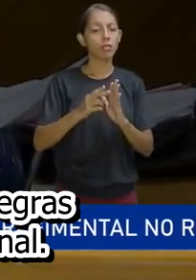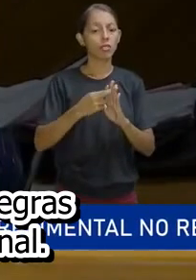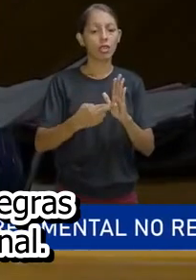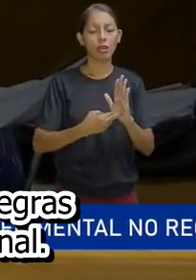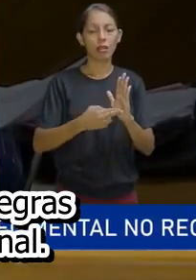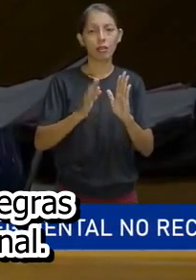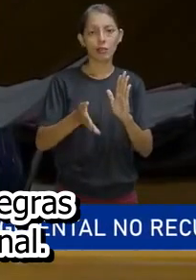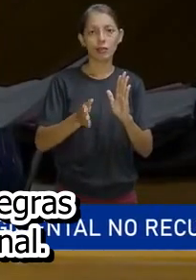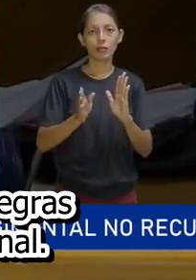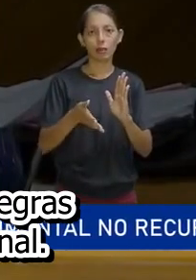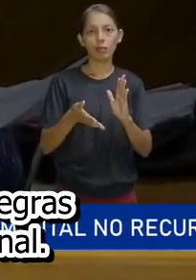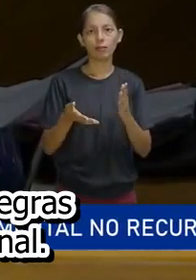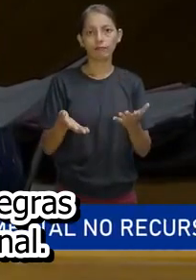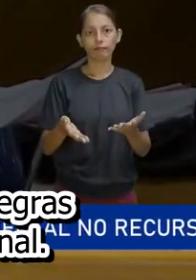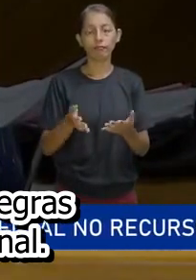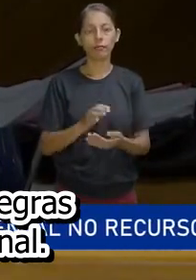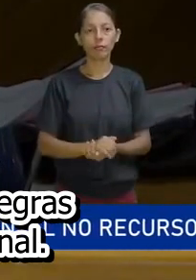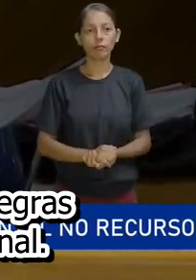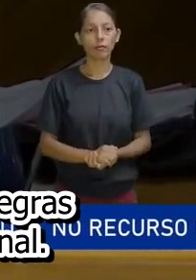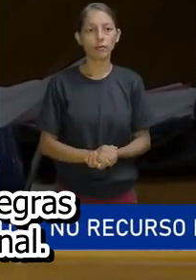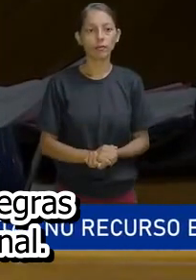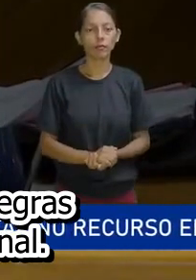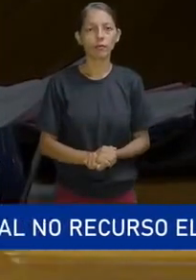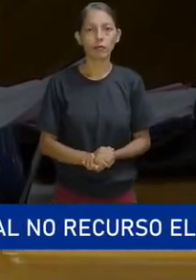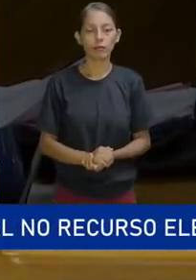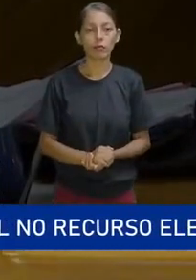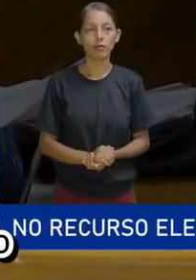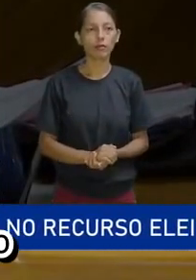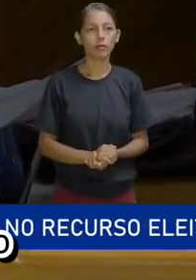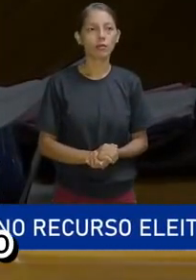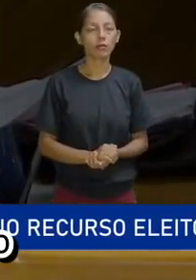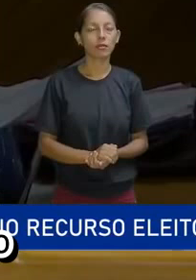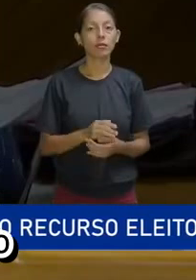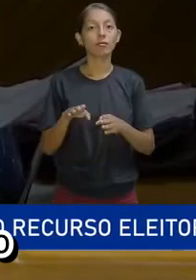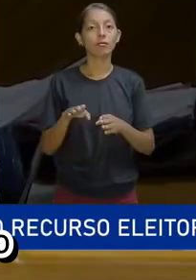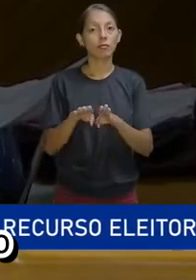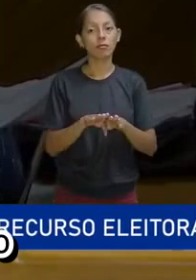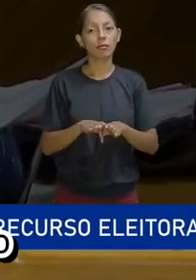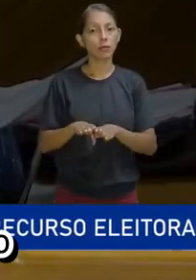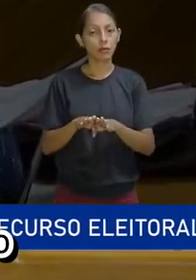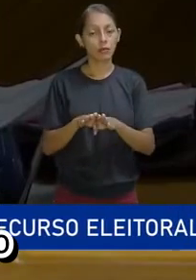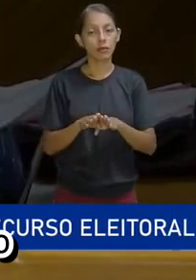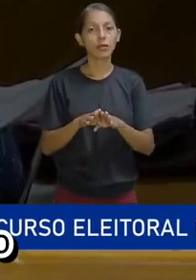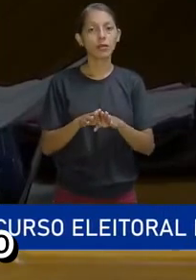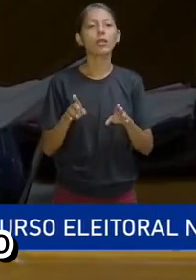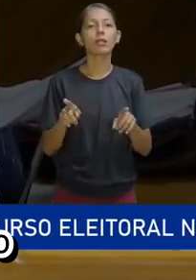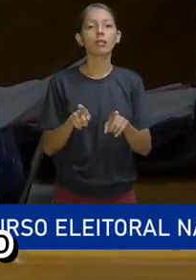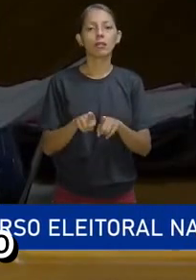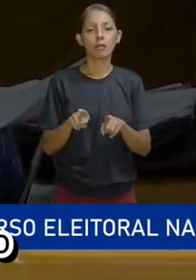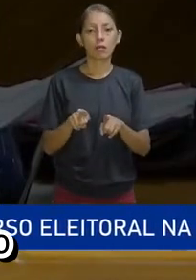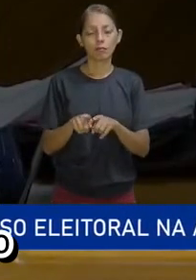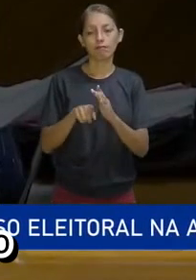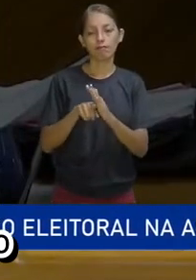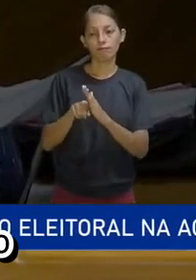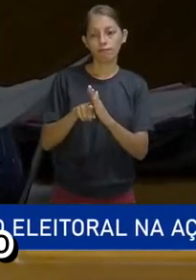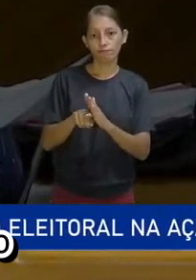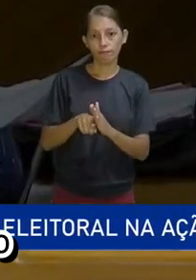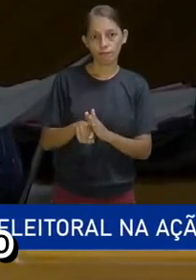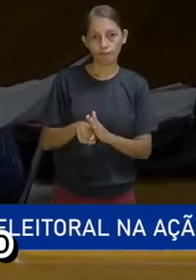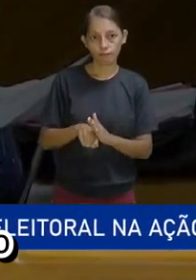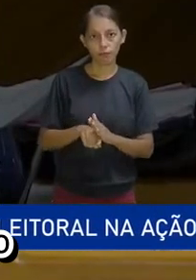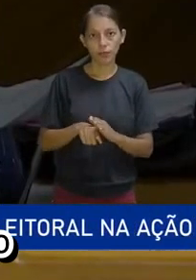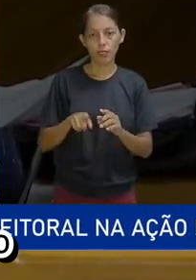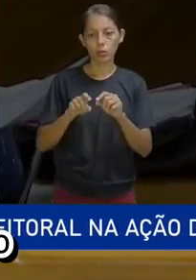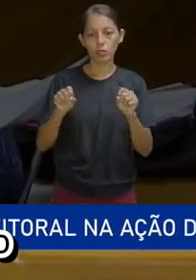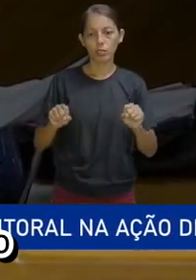ao já aperfeiçoado em nível constitucional. Por fim, em consulta ao sistema Filia, Alain Patrick Pantoja